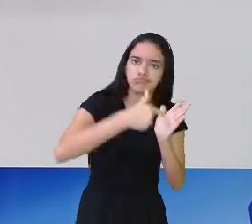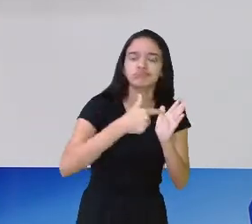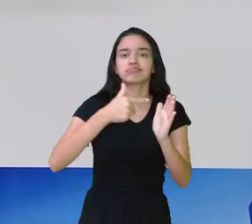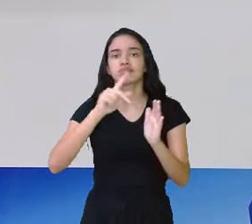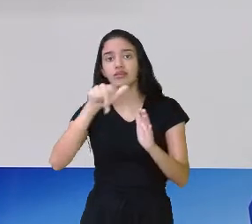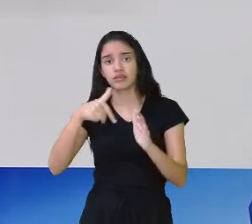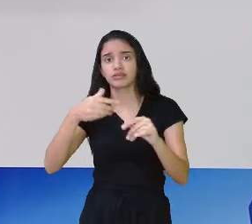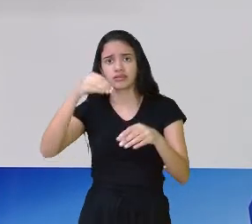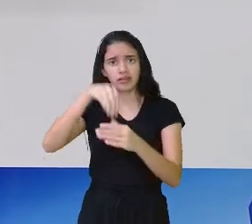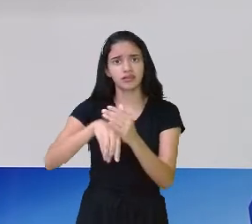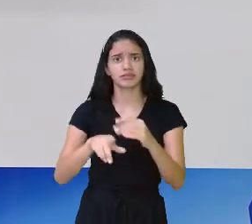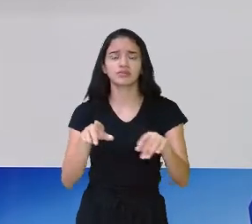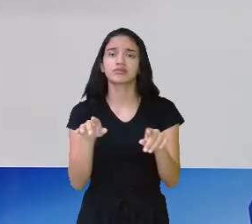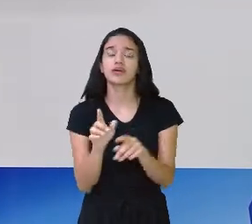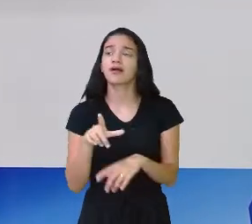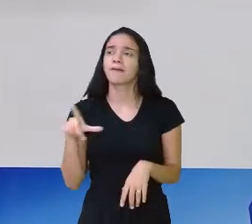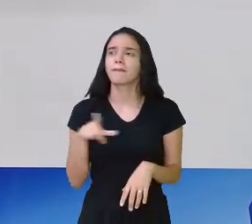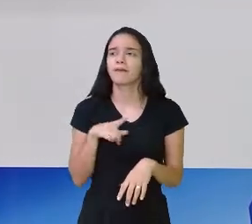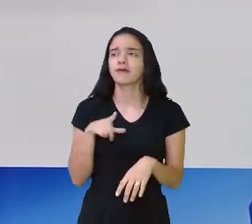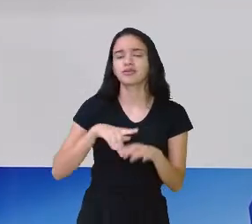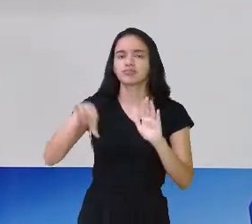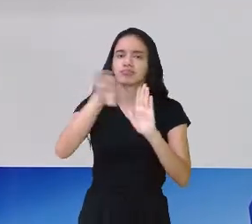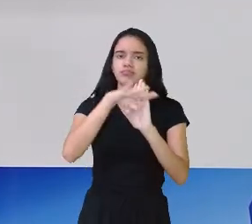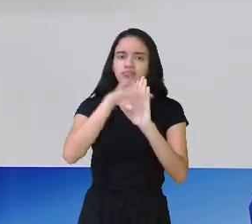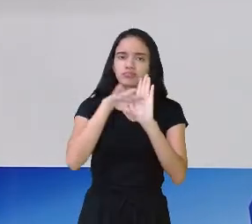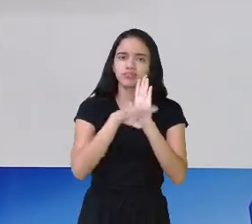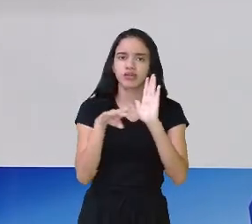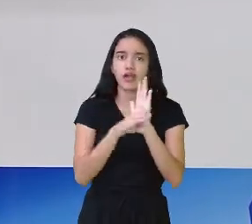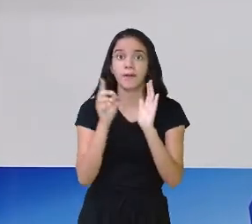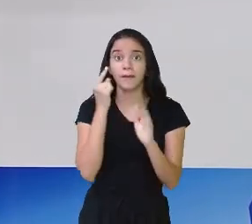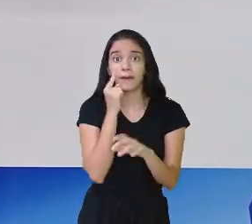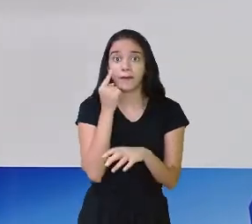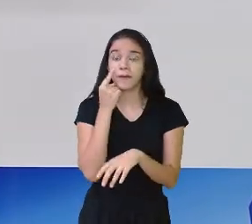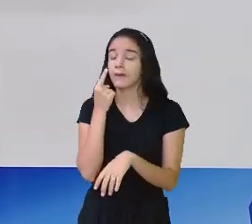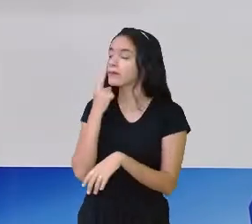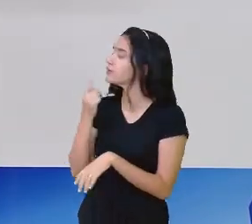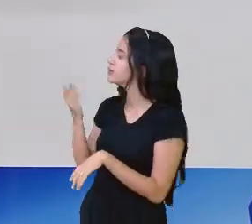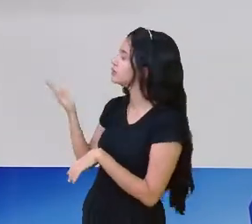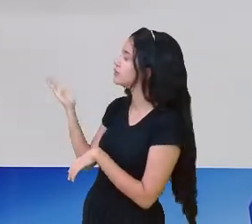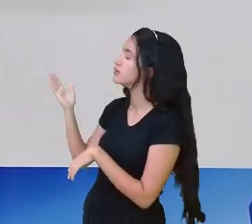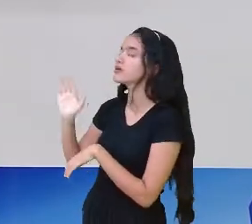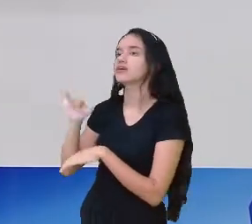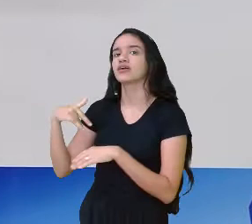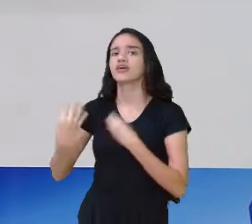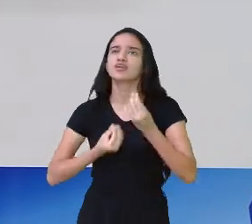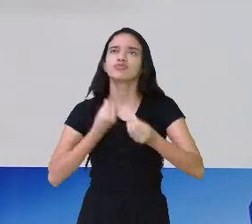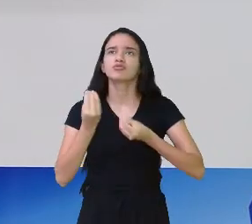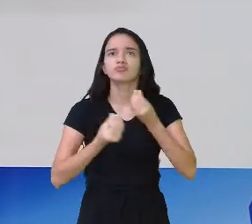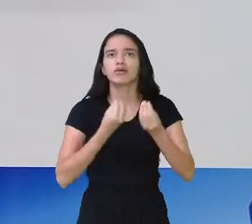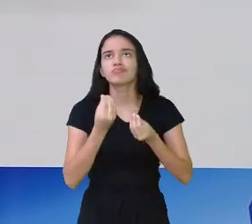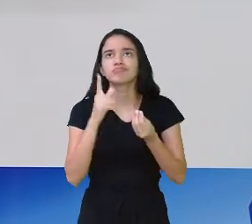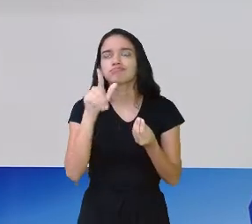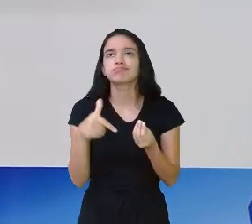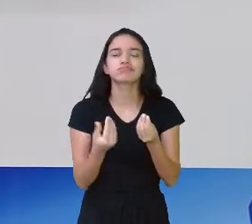né, ali dentro. Então, eu trouxe aqui, gente, só para vocês entenderem o que é a ação de uma forma mais